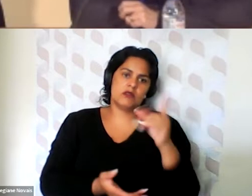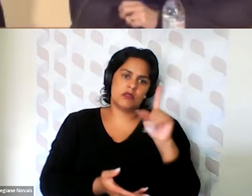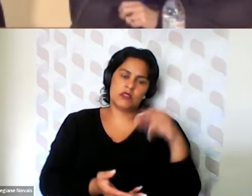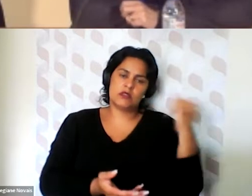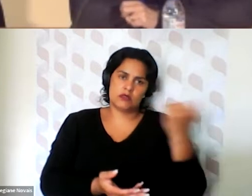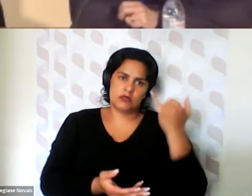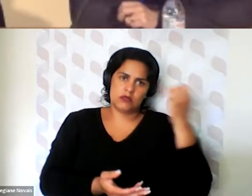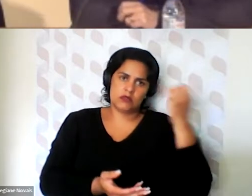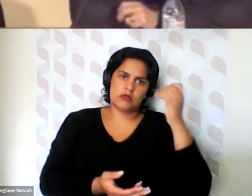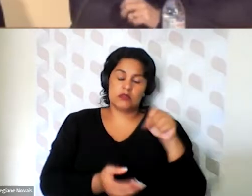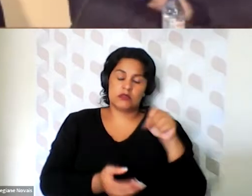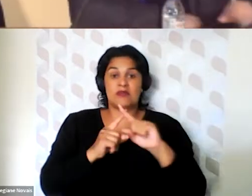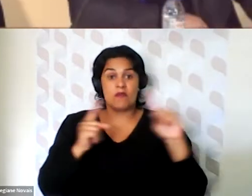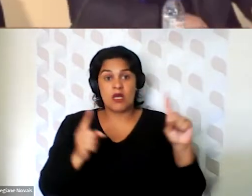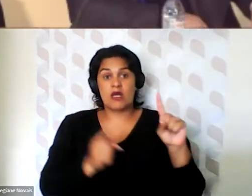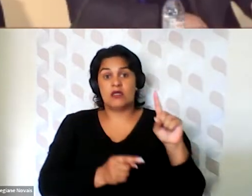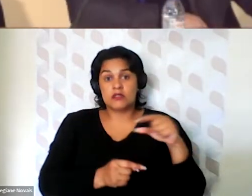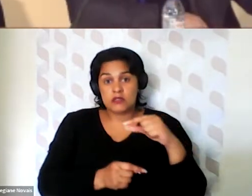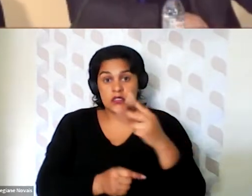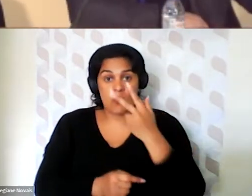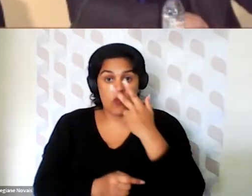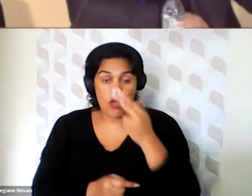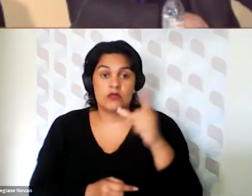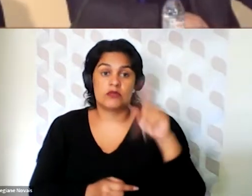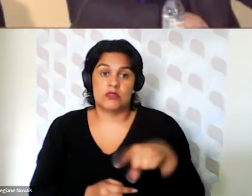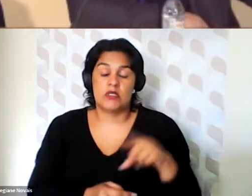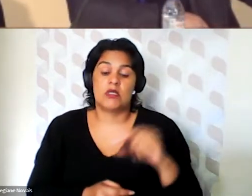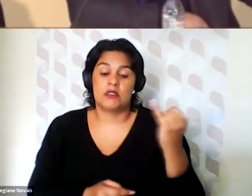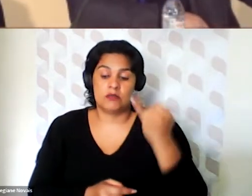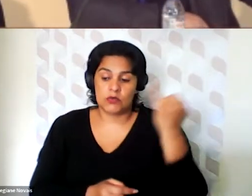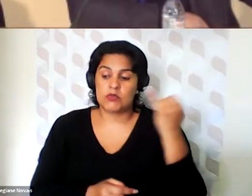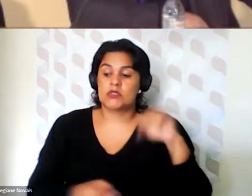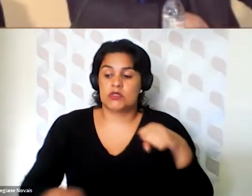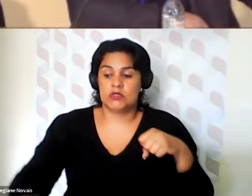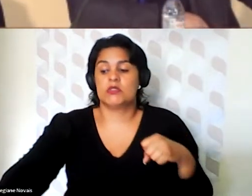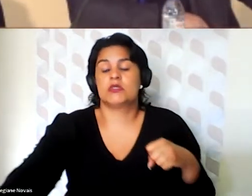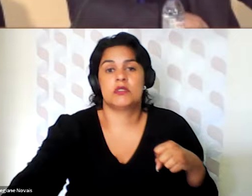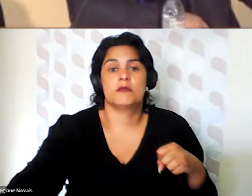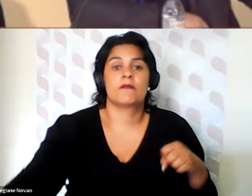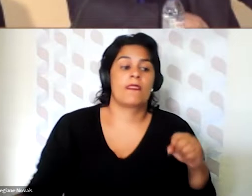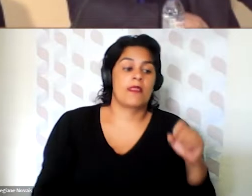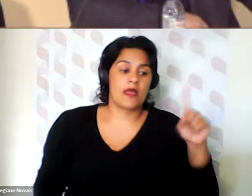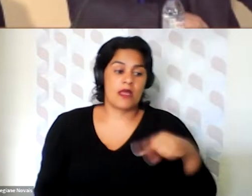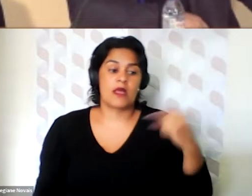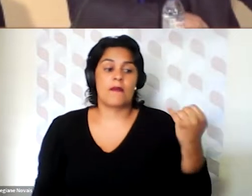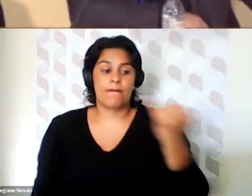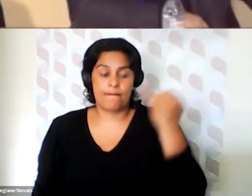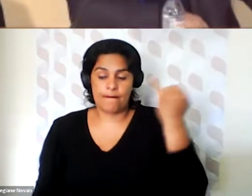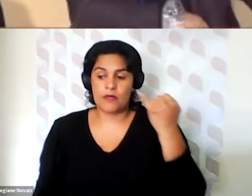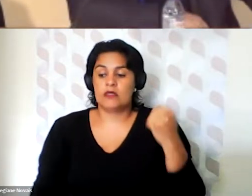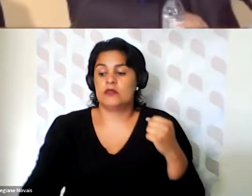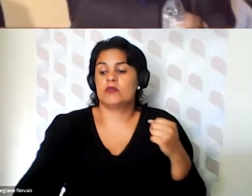menciona, que isso foi muito publicado, né, que em 2019 o Brasil renunciou ao tratamento diferenciado na Organização Mundial do Comércio. Deixa eu